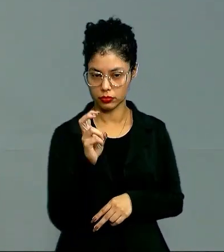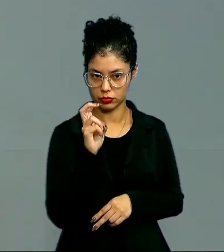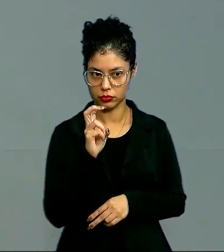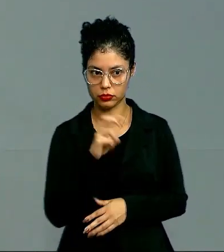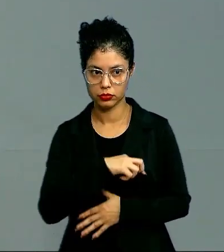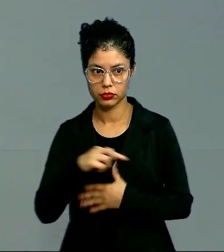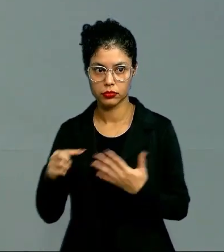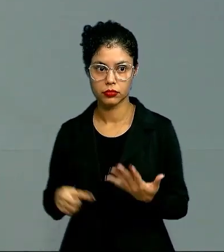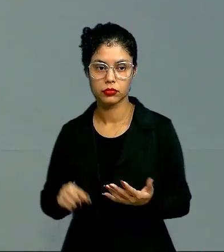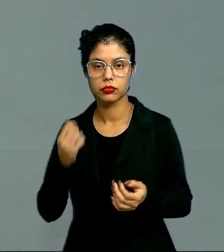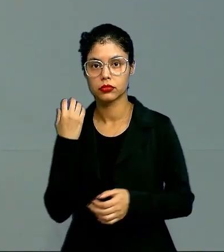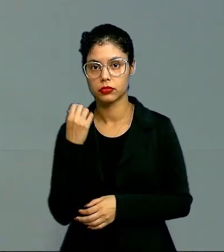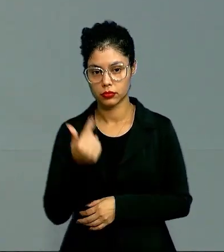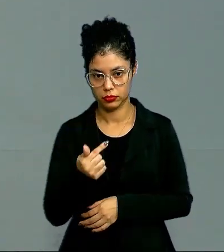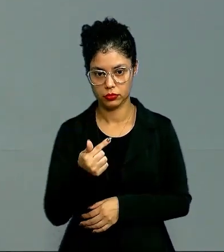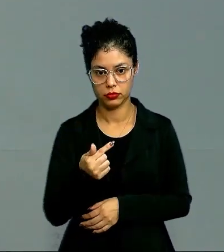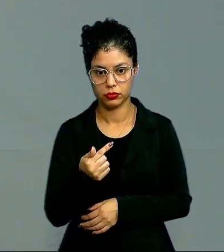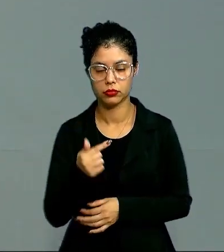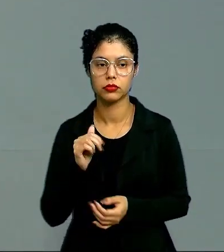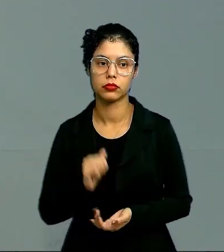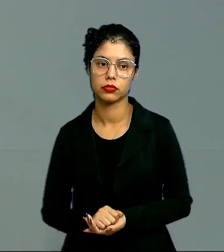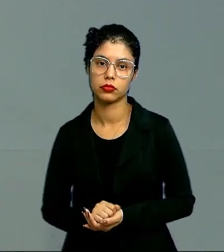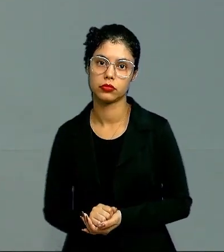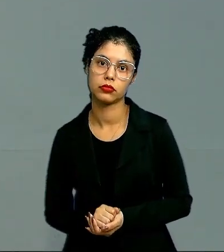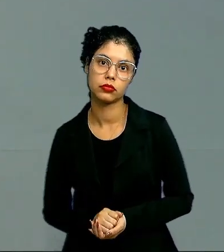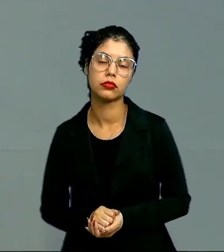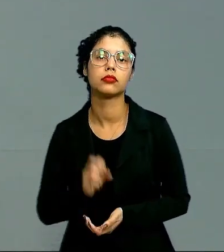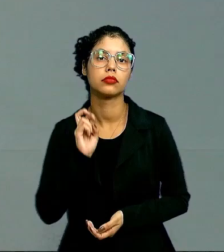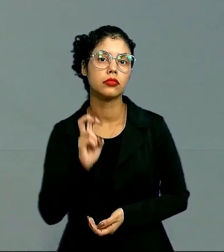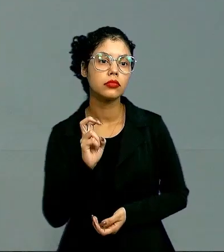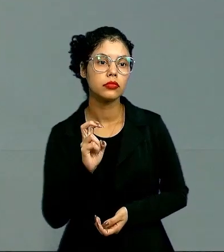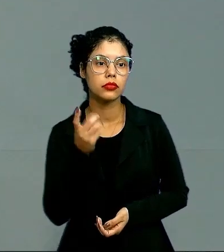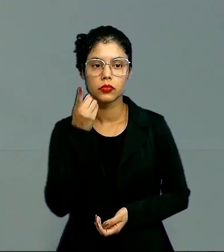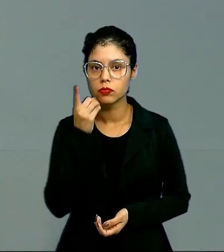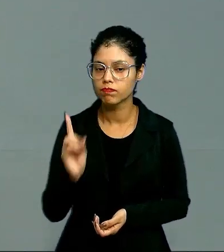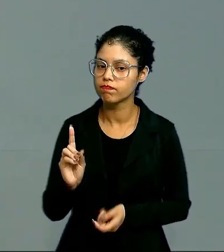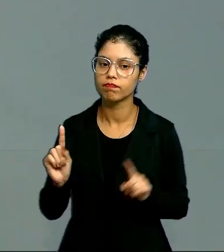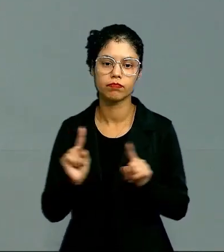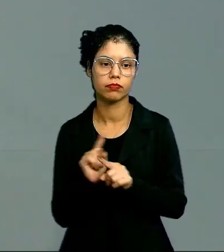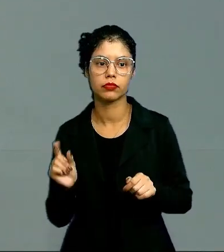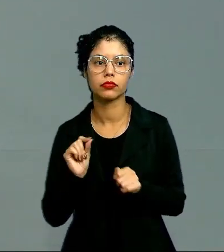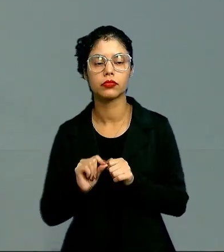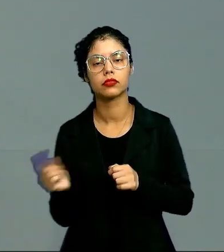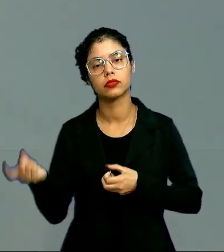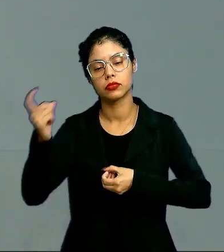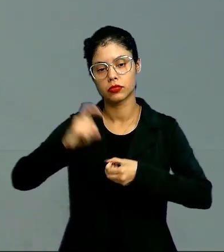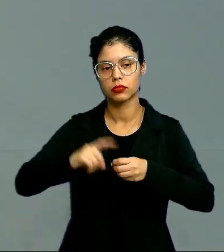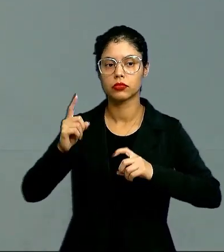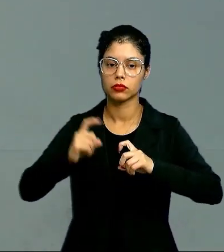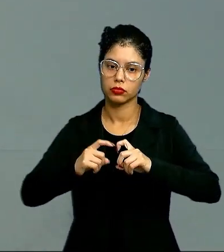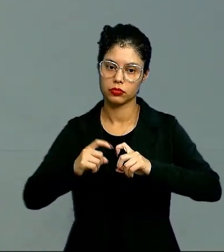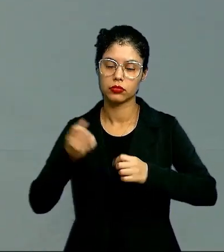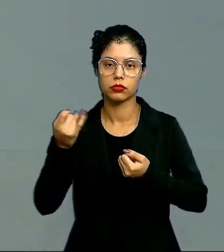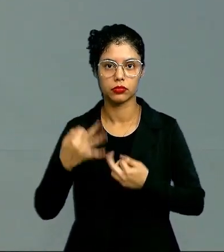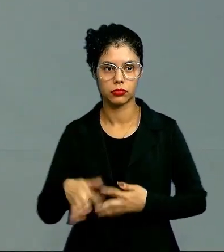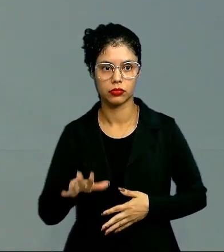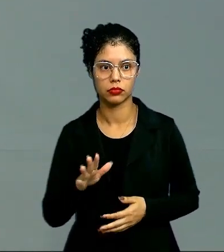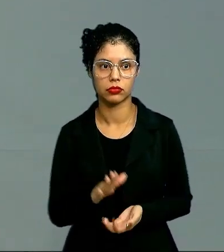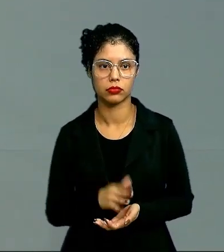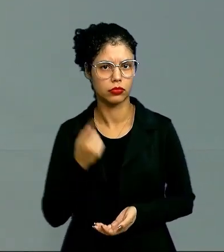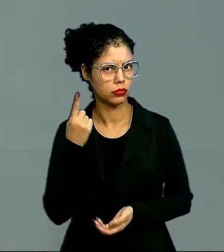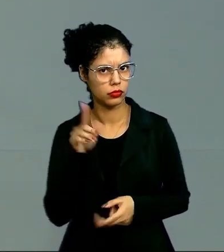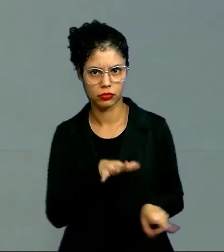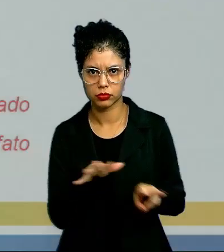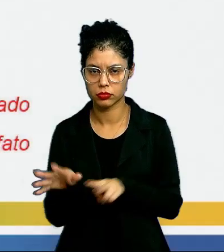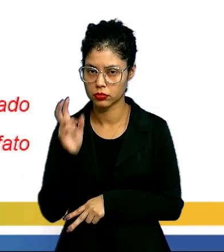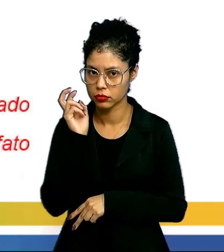dias. Nós sabemos que a semana tem 7. Então, se tomou por 5 dias, não fez efeito, você volta ao médico para explicar. Não disse uma